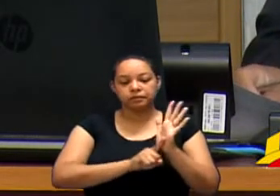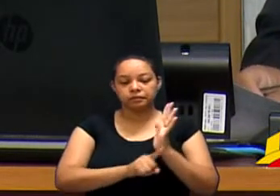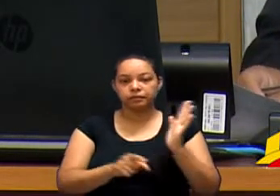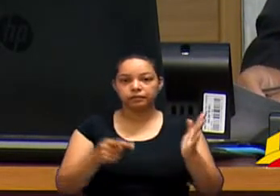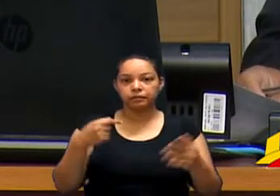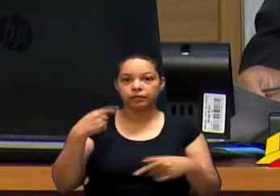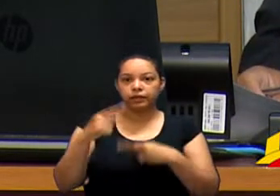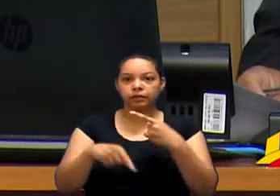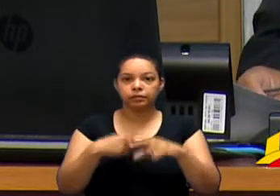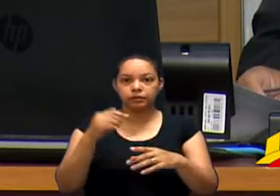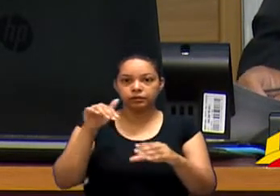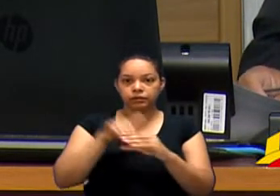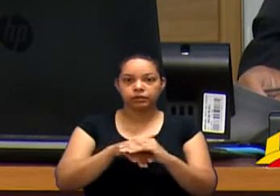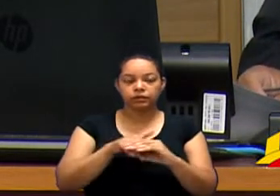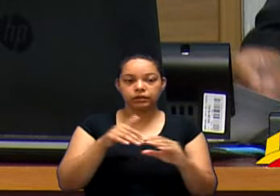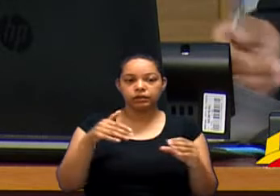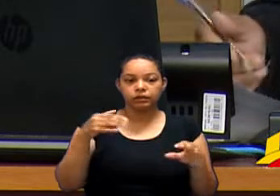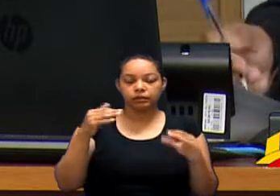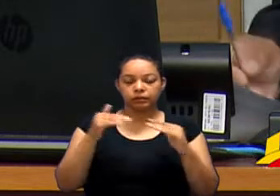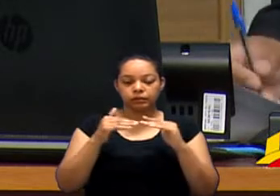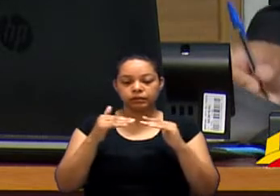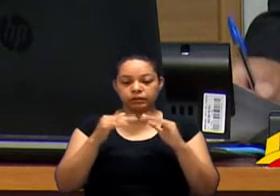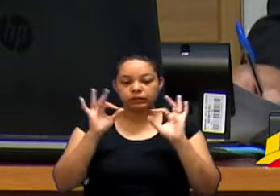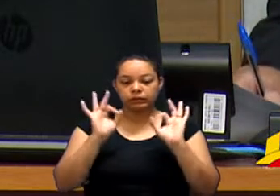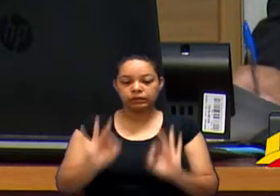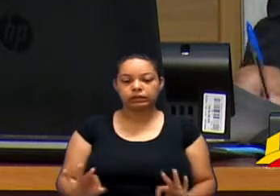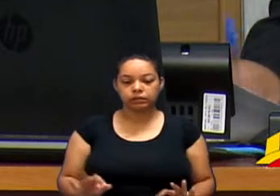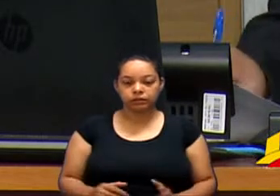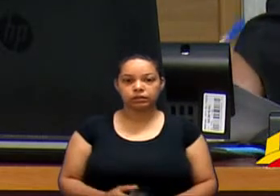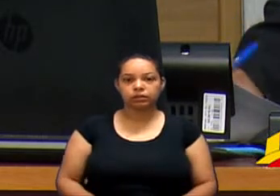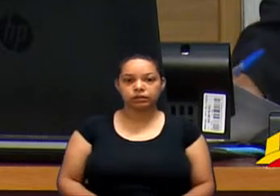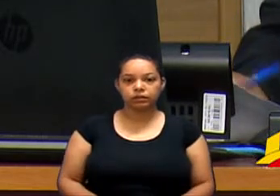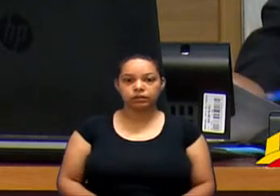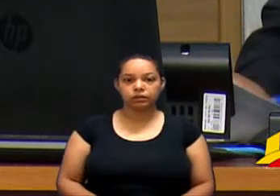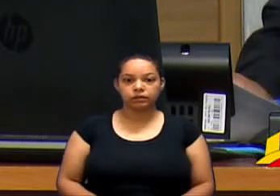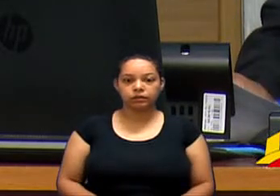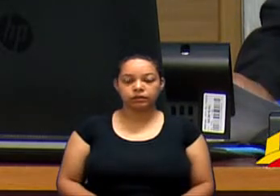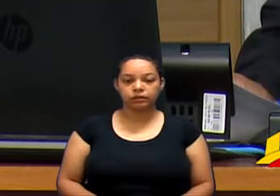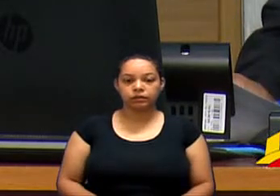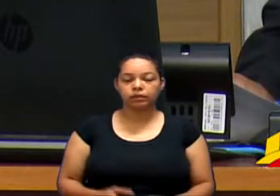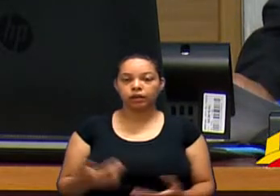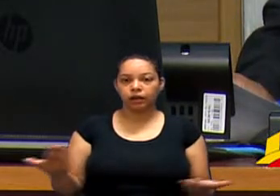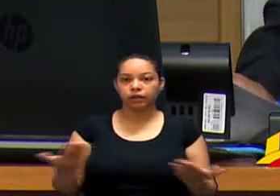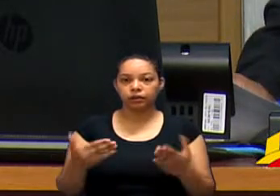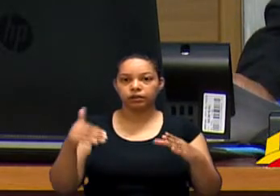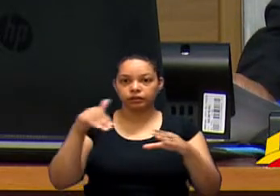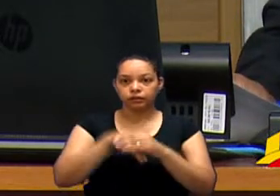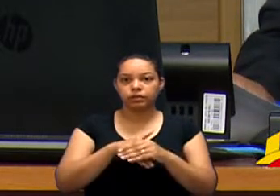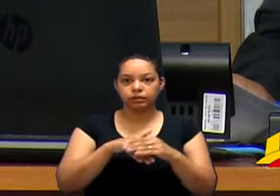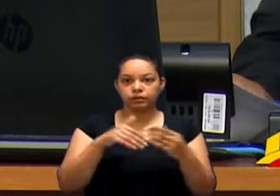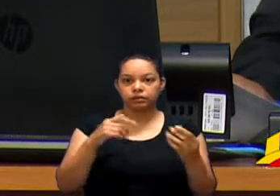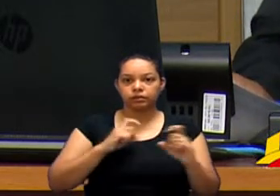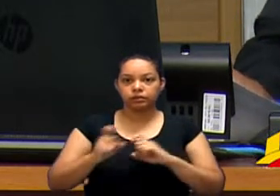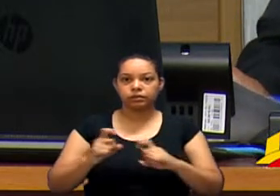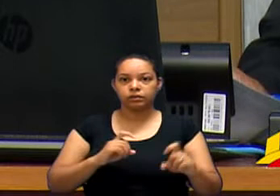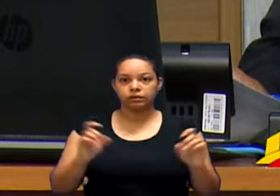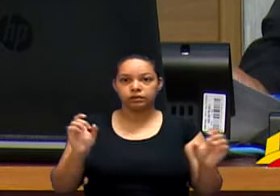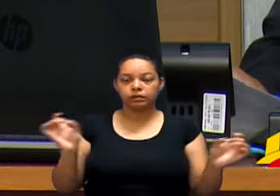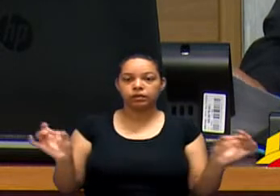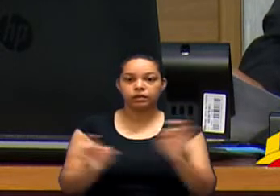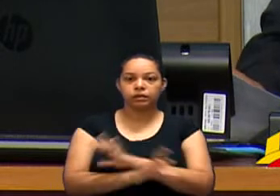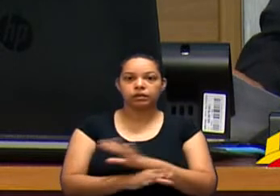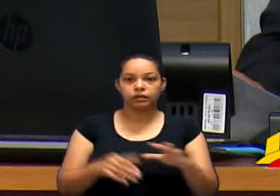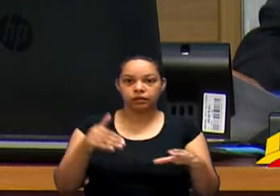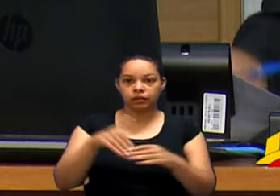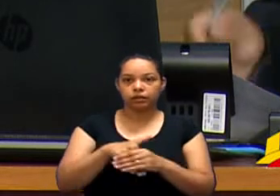ficar de acordo assim como o tribunal de conta Enfim então eu coloco em votação em discussão é encerra a discussão